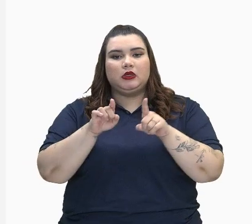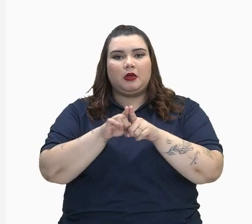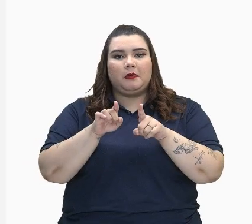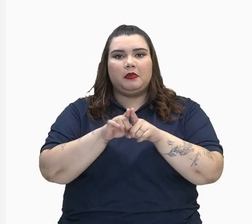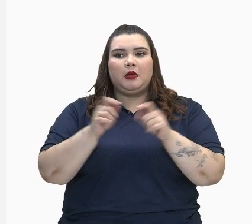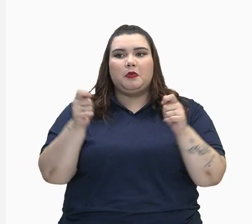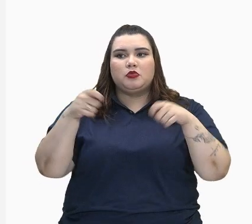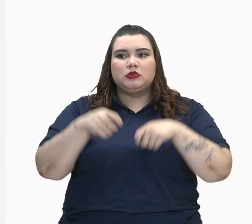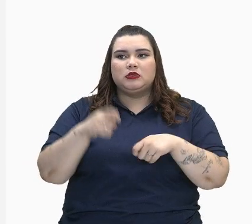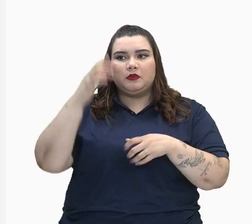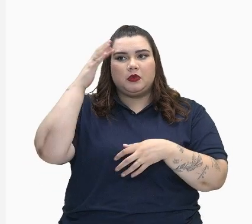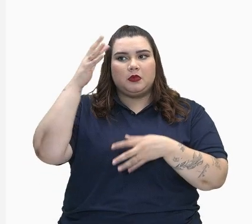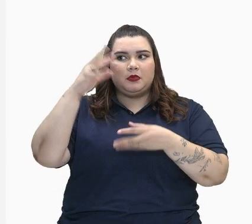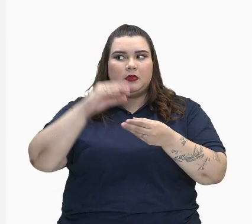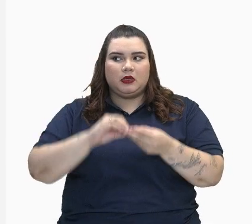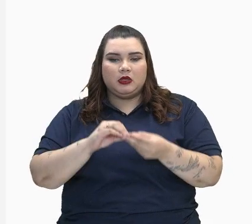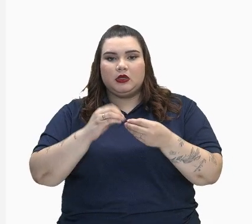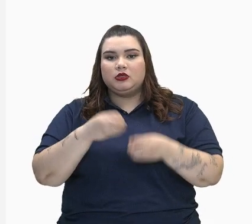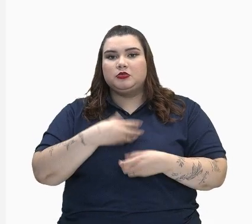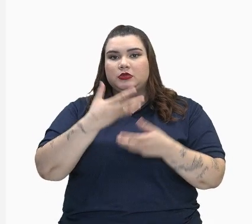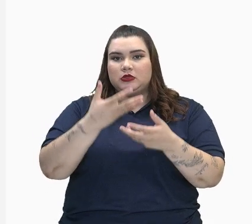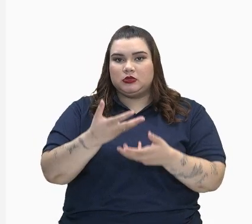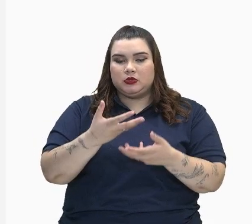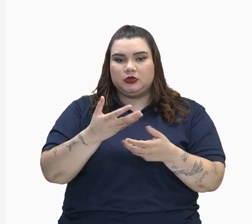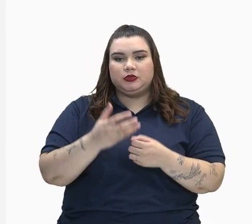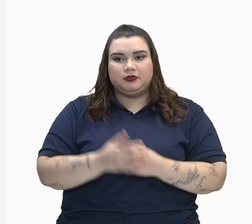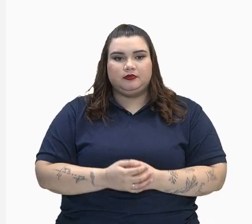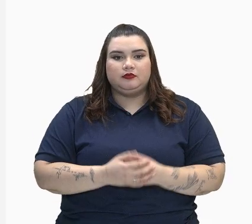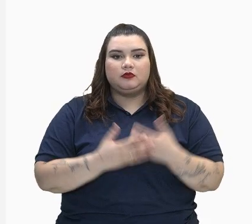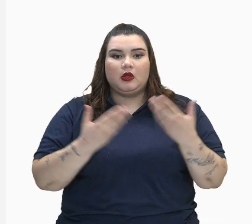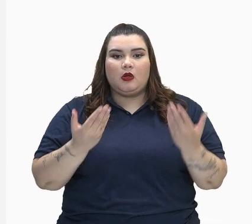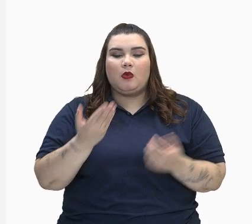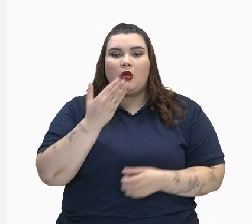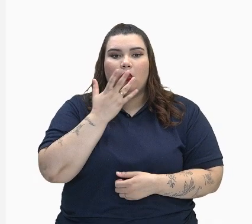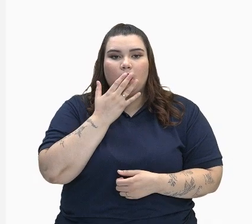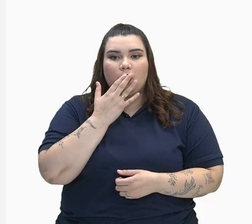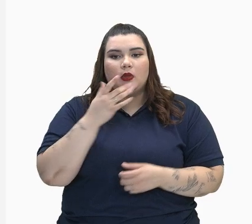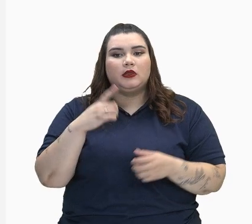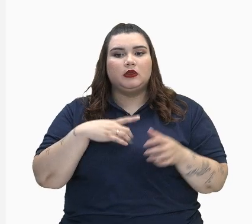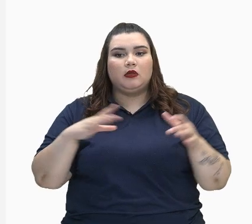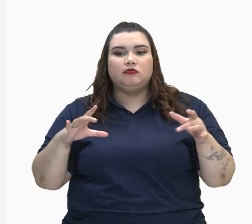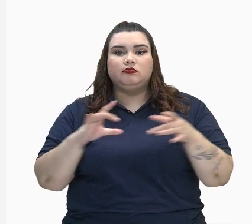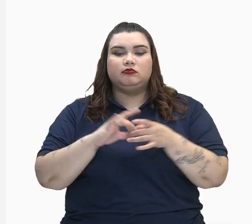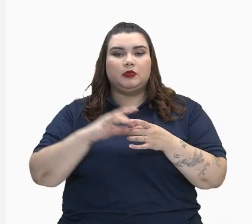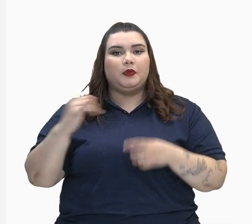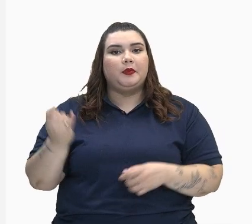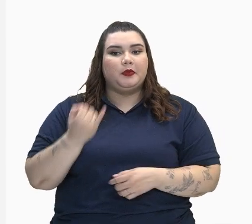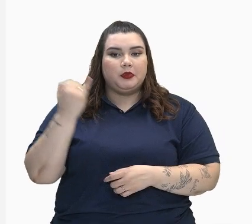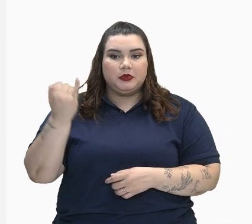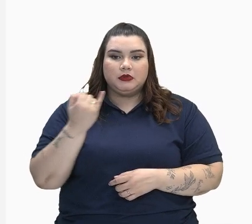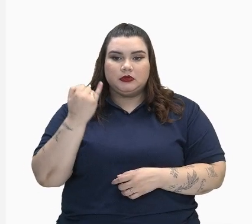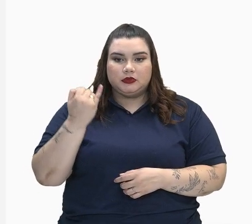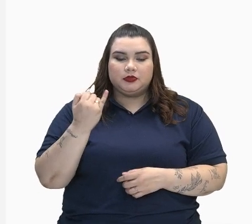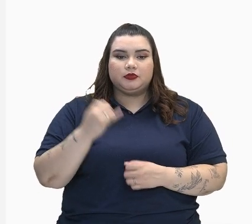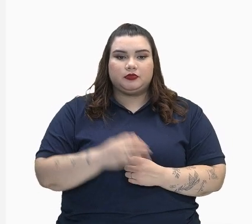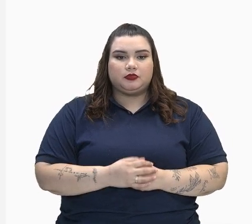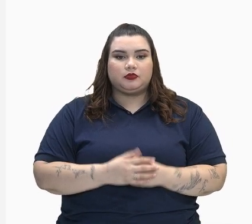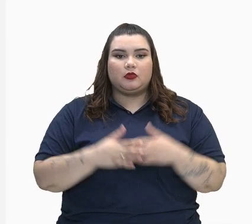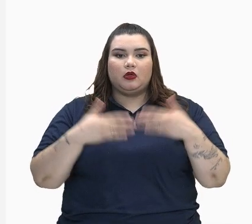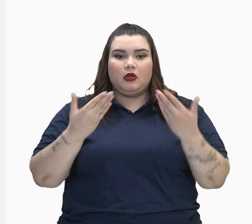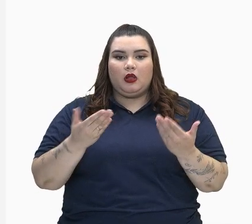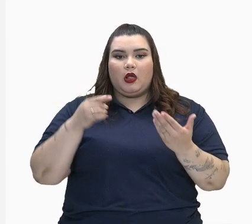e na transmissão de mensagens. Então, a cor ela vai ter muita importância. E aí,